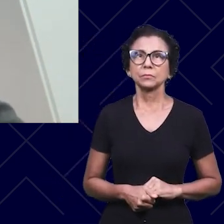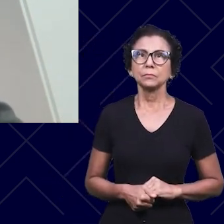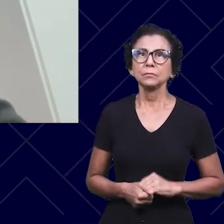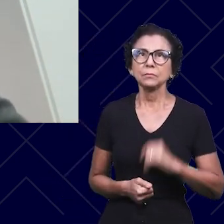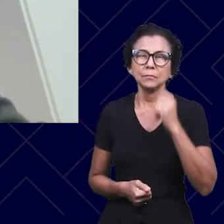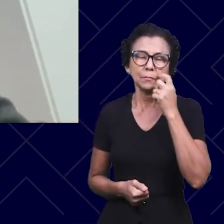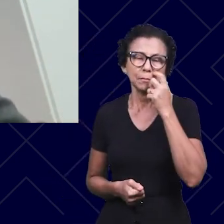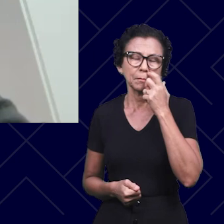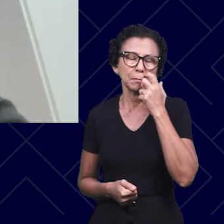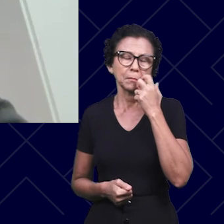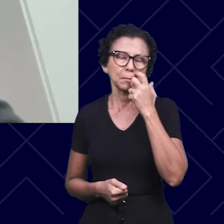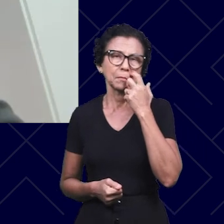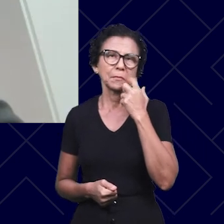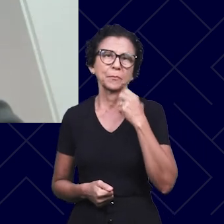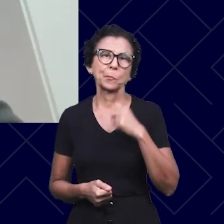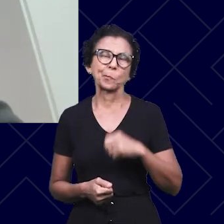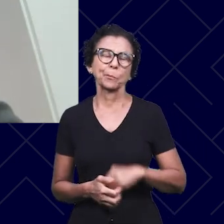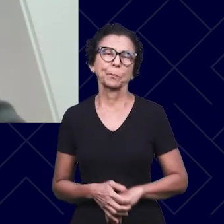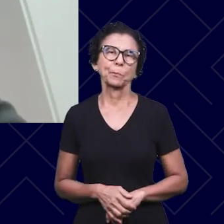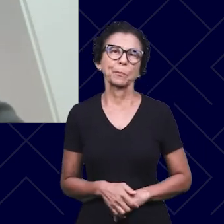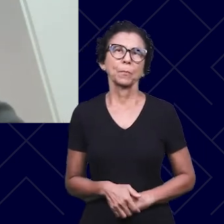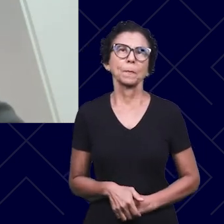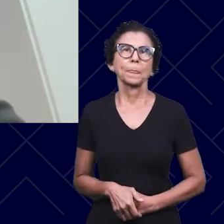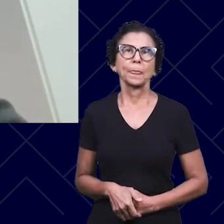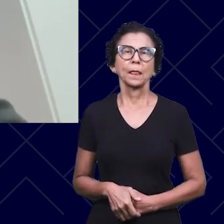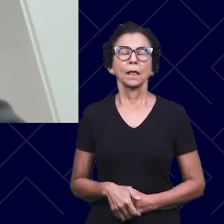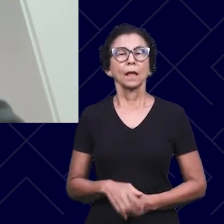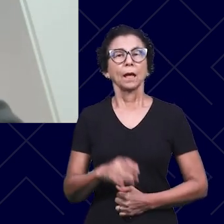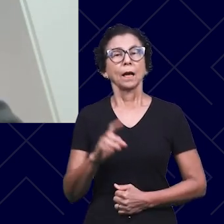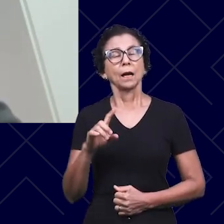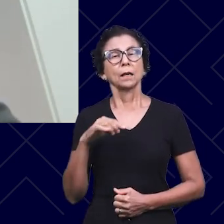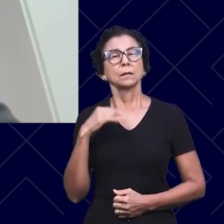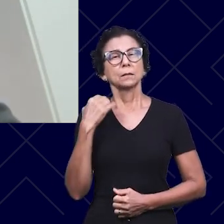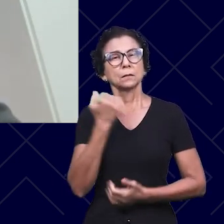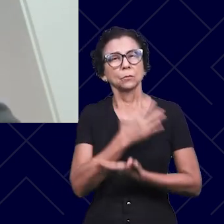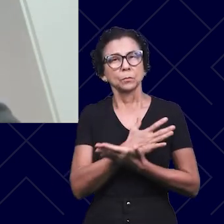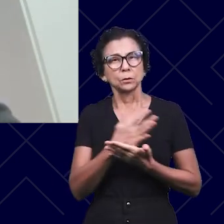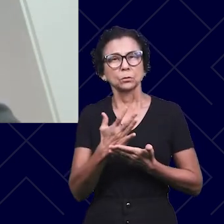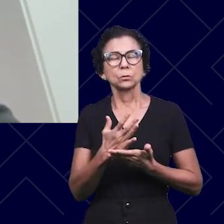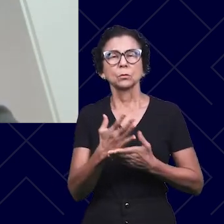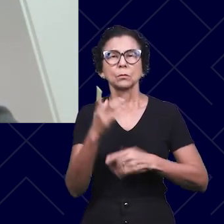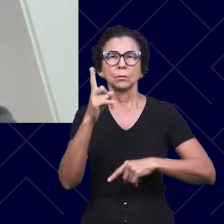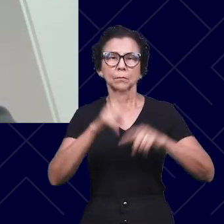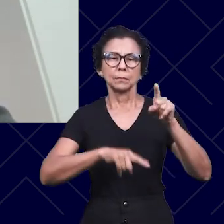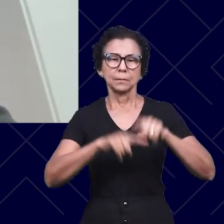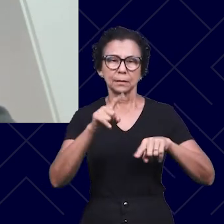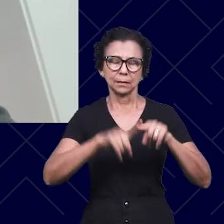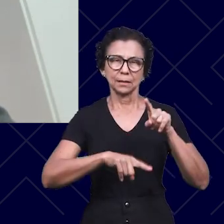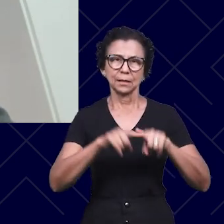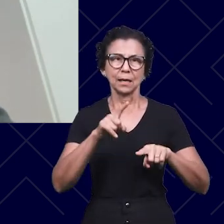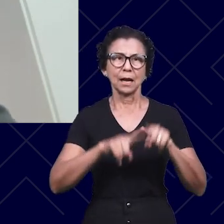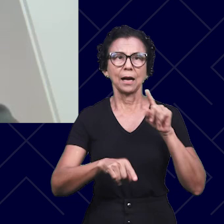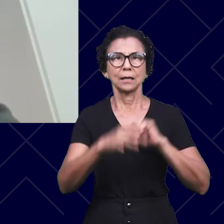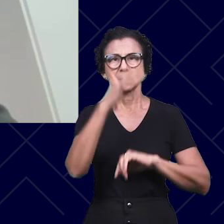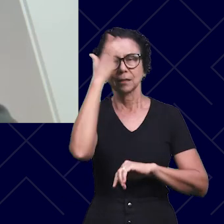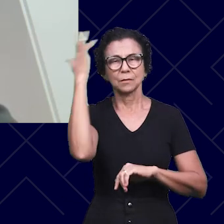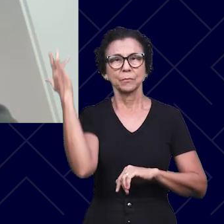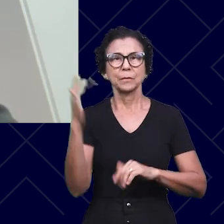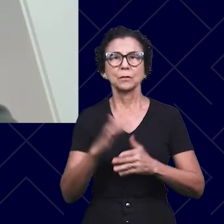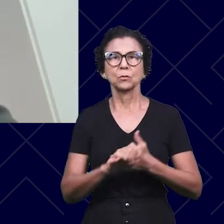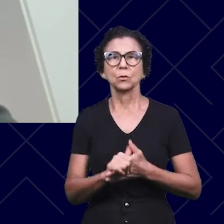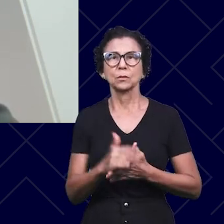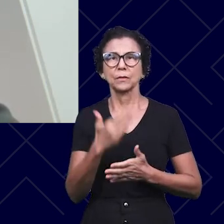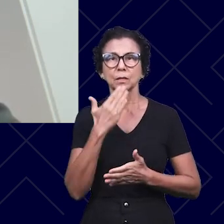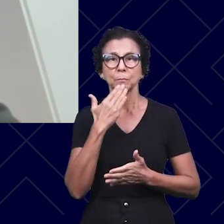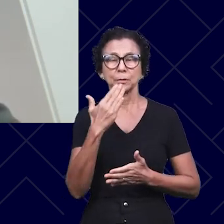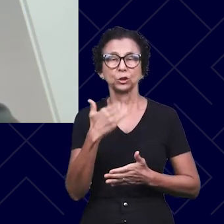princípio eu comecei trabalhando lá na sala de janta. E aí, conforme veio os materiais, veio as encomendas, eu comecei a